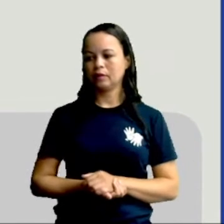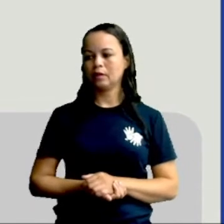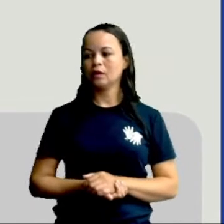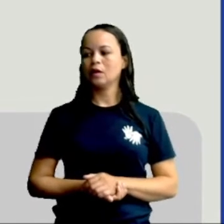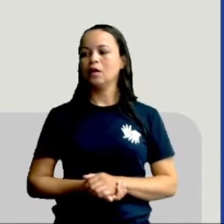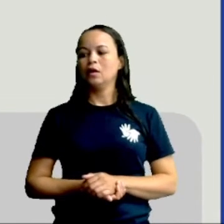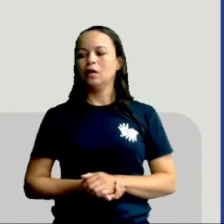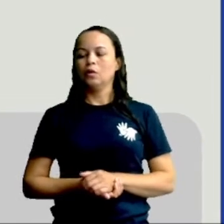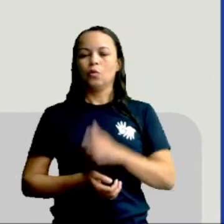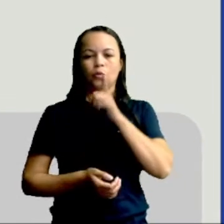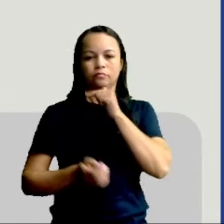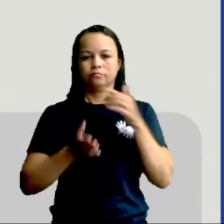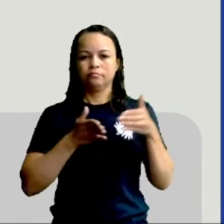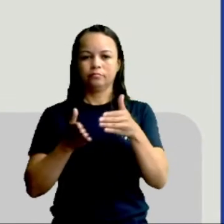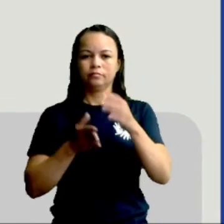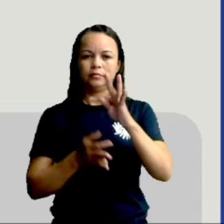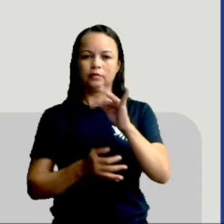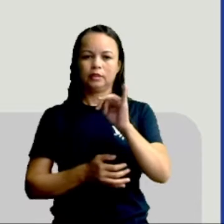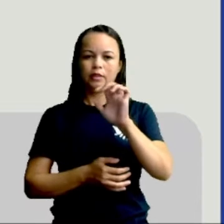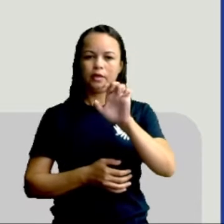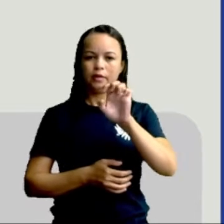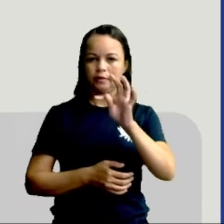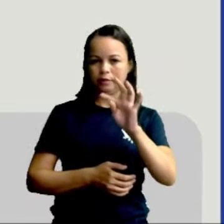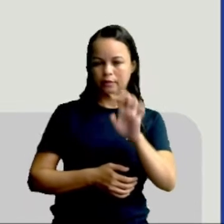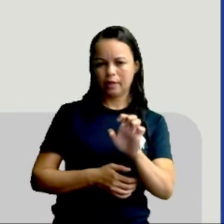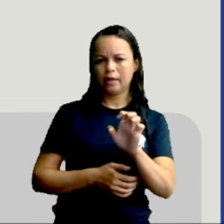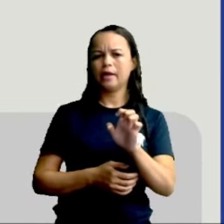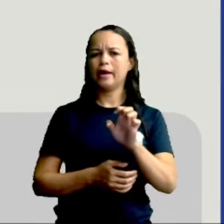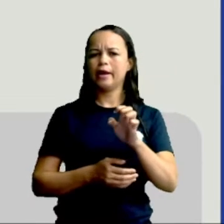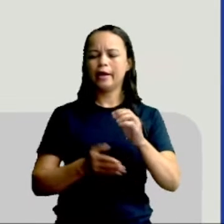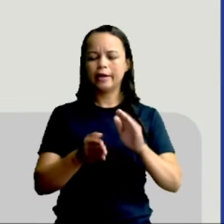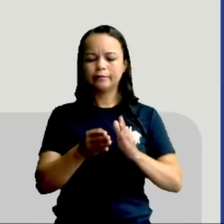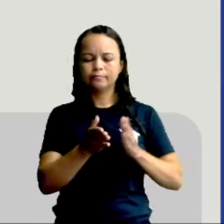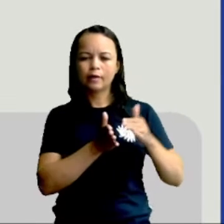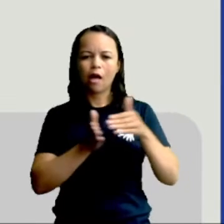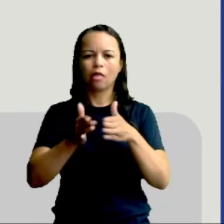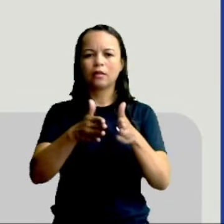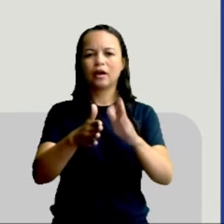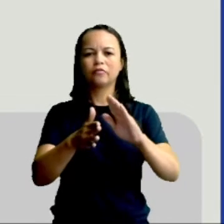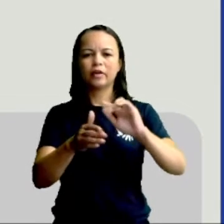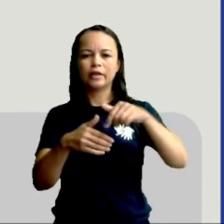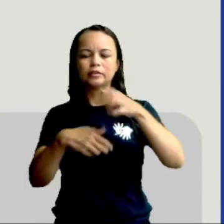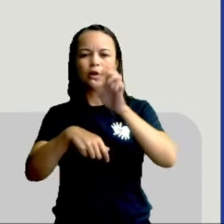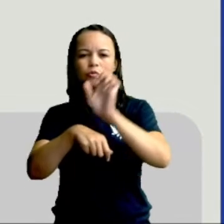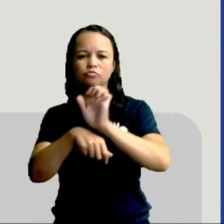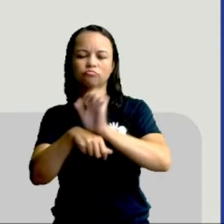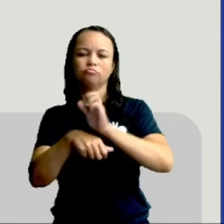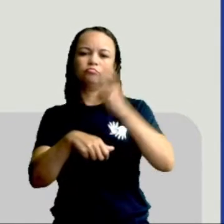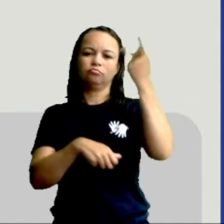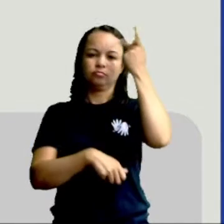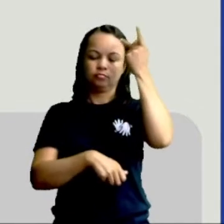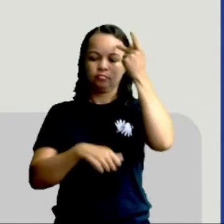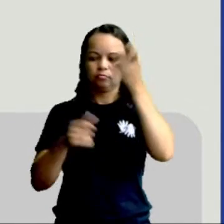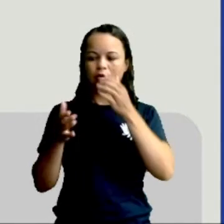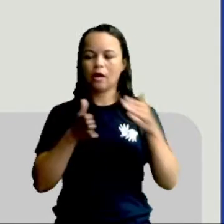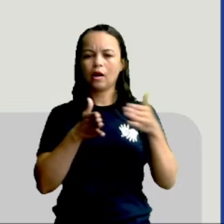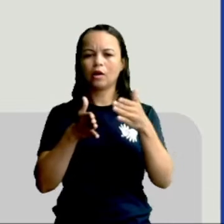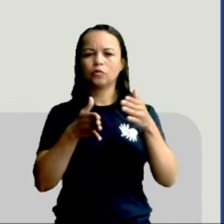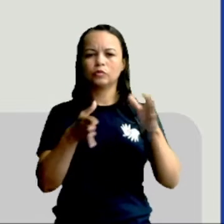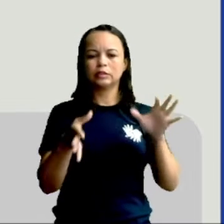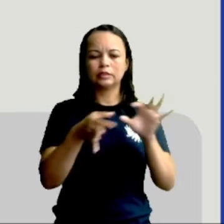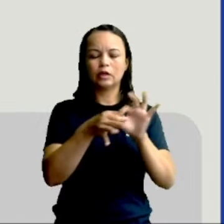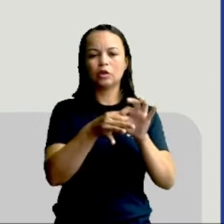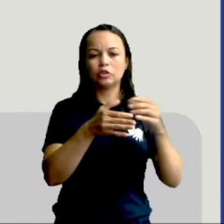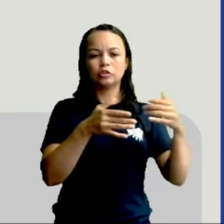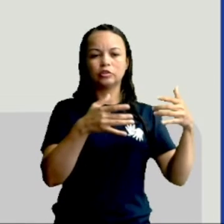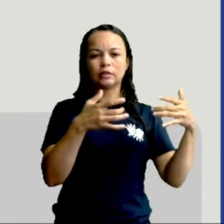rio Tietê é um afluente do rio Paraná e ele atravessa o estado de São Paulo. e nele foi construída uma importante hidrovia que liga o estado de São Paulo